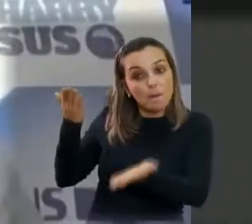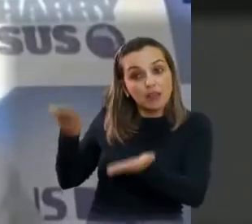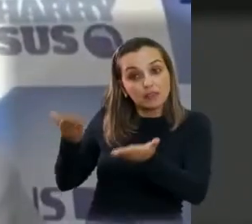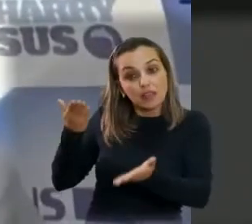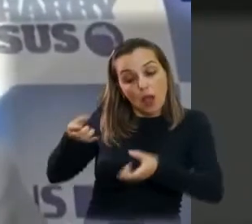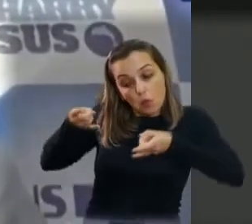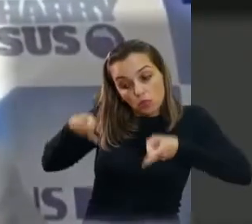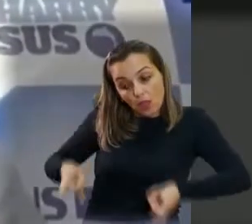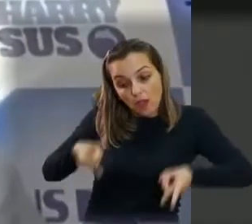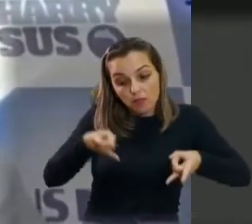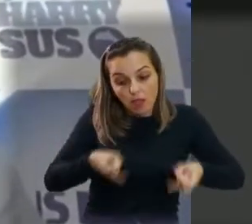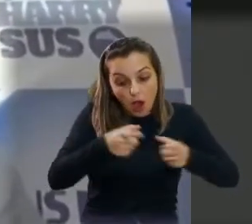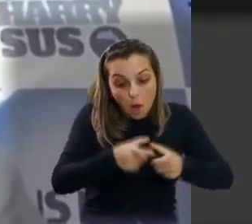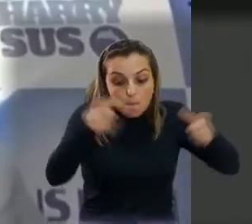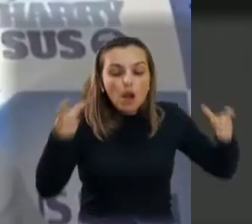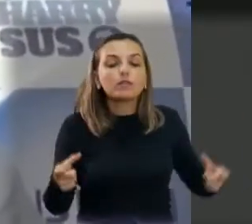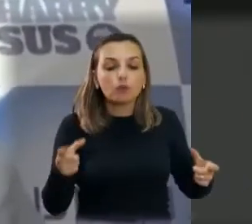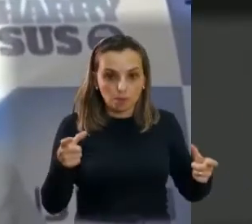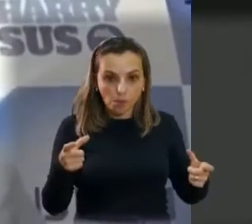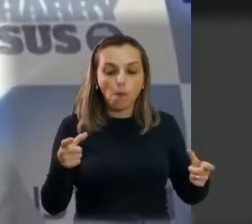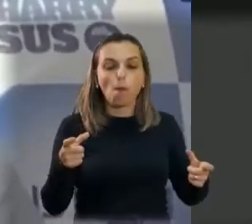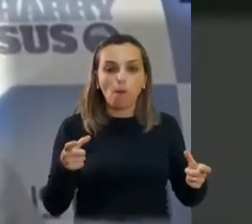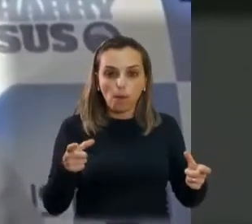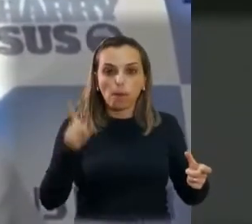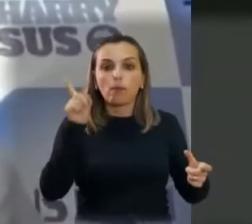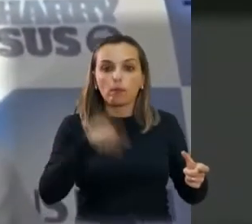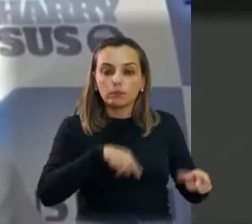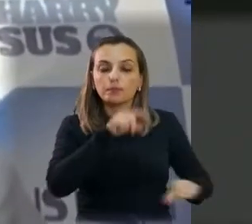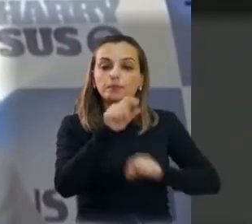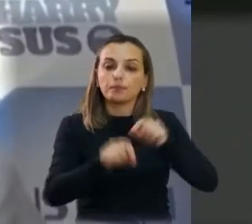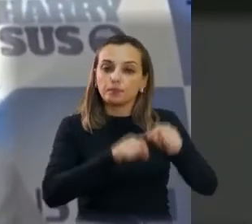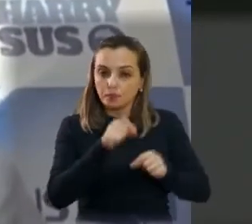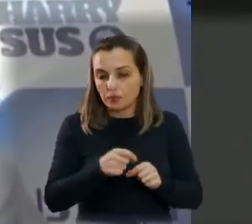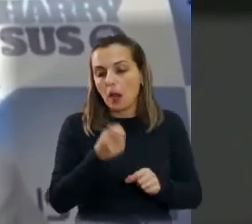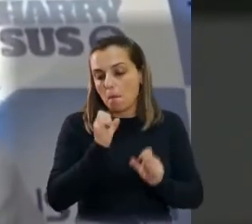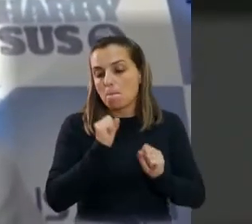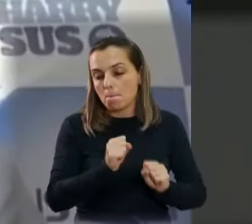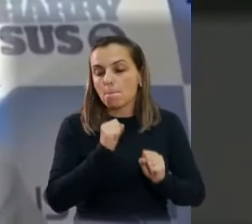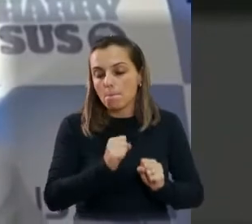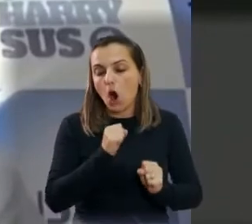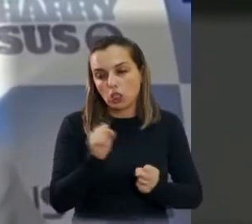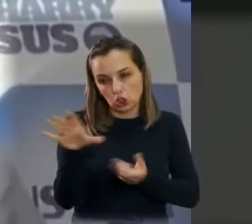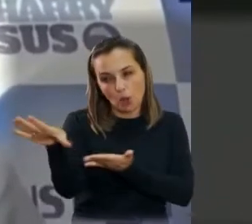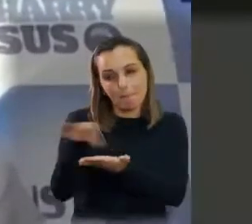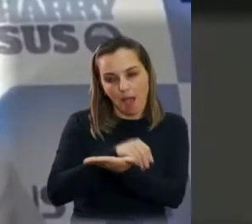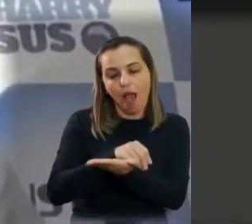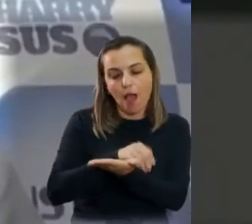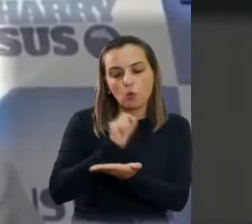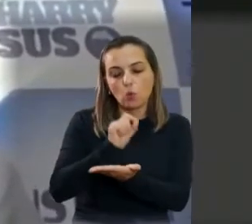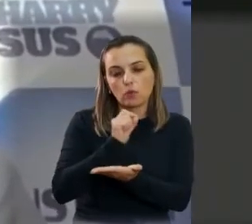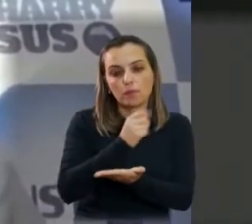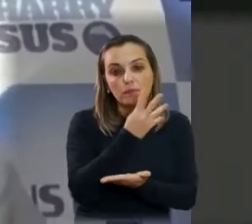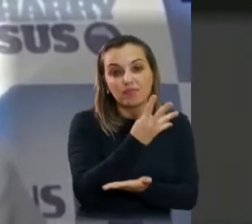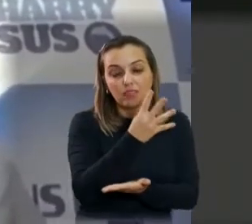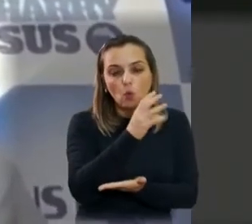aumentou, então você pode considerar, vou até plagiar aqui a fala do doutor,